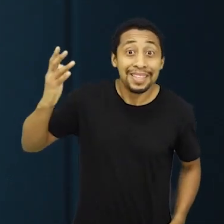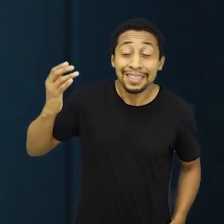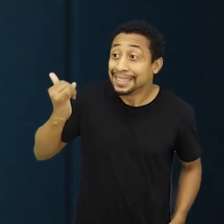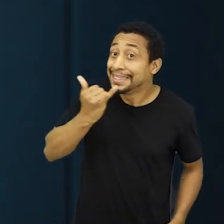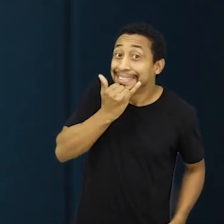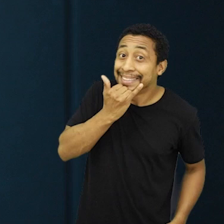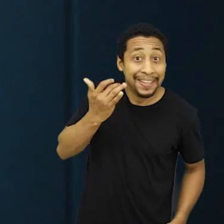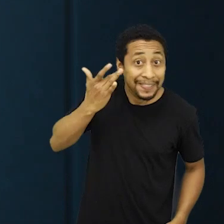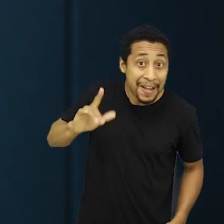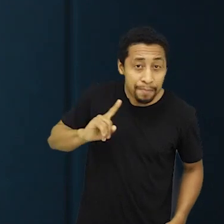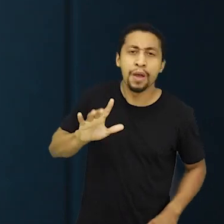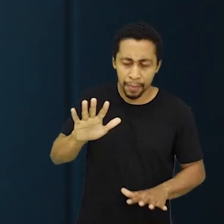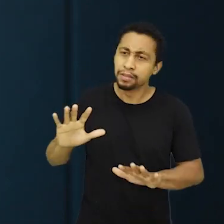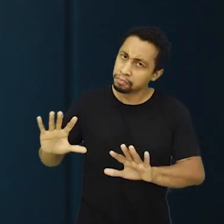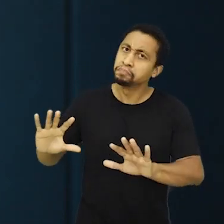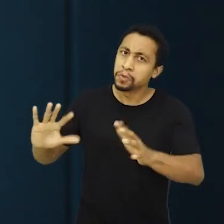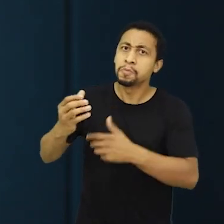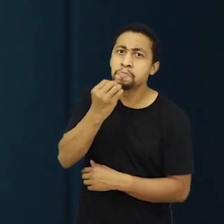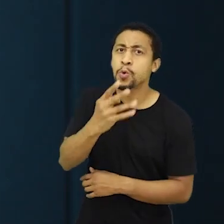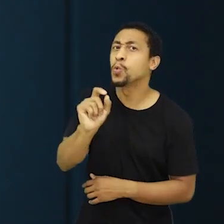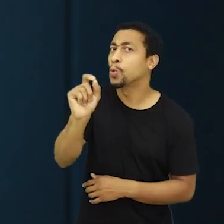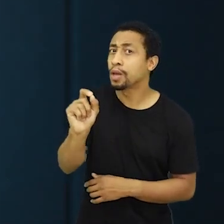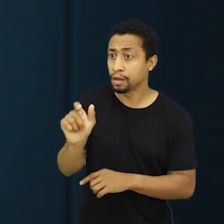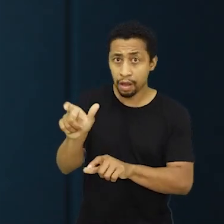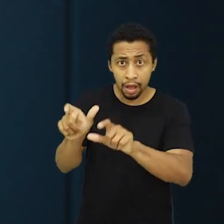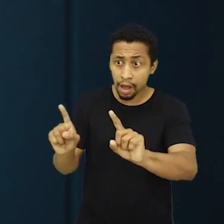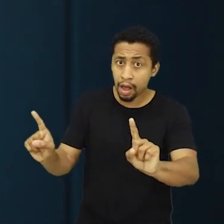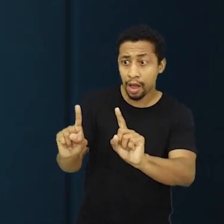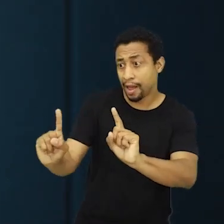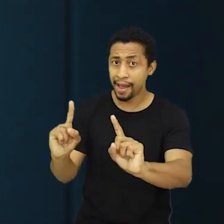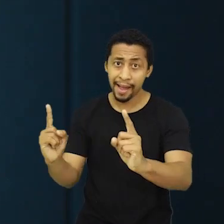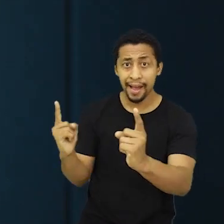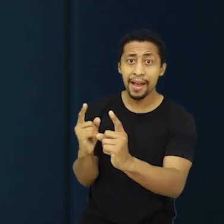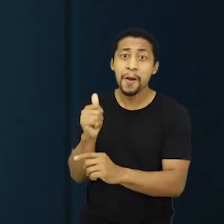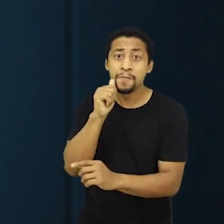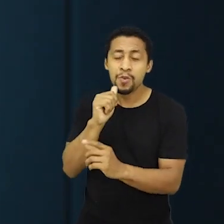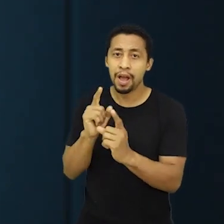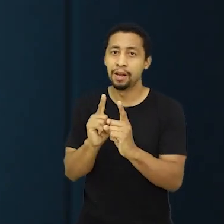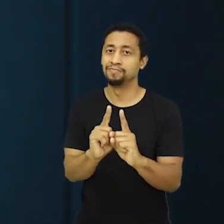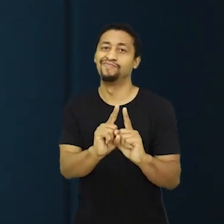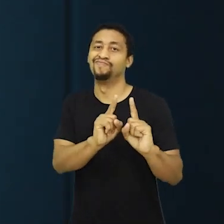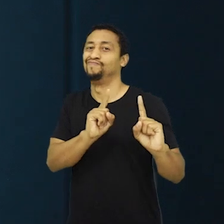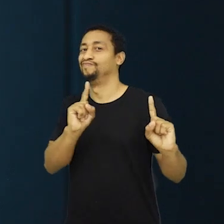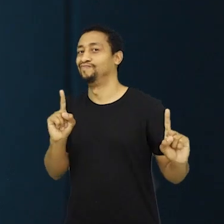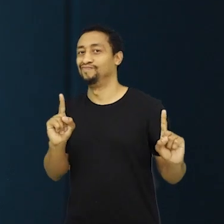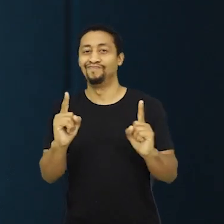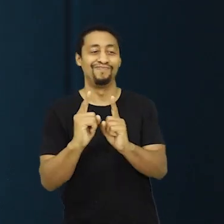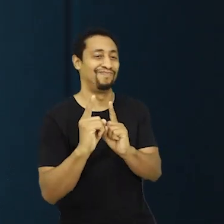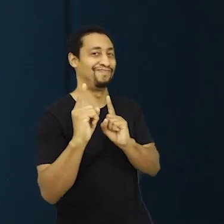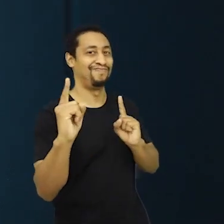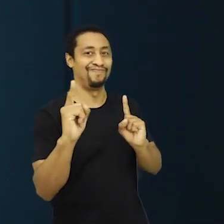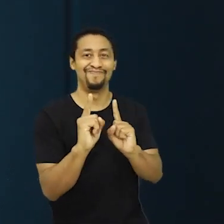dessas mulheres se separaram. E elas se separaram porque elas, a partir da conversa e dos